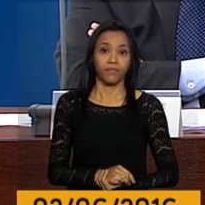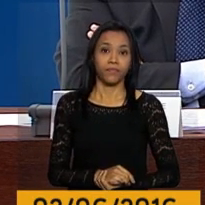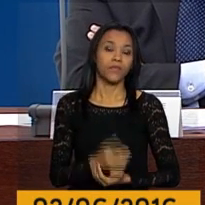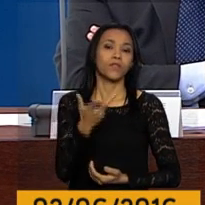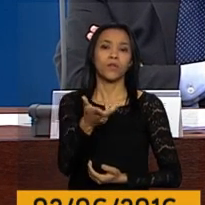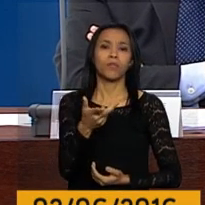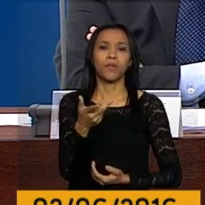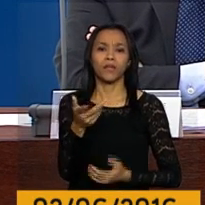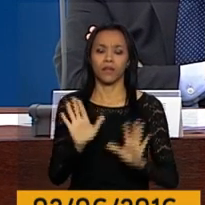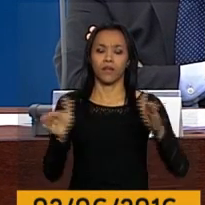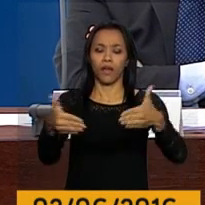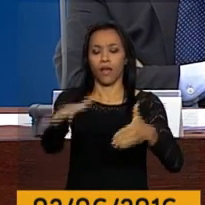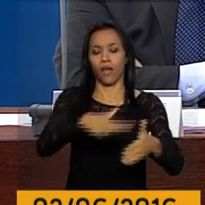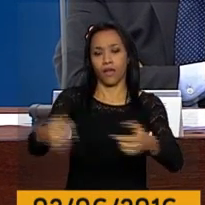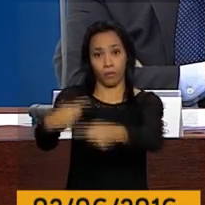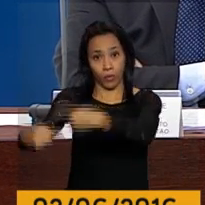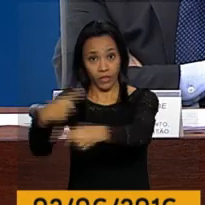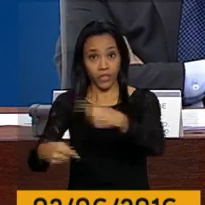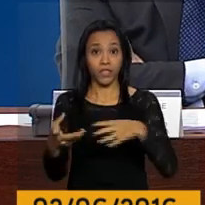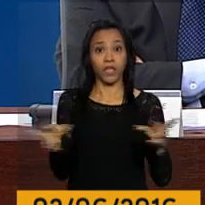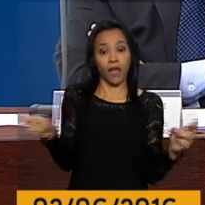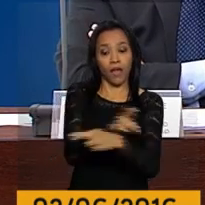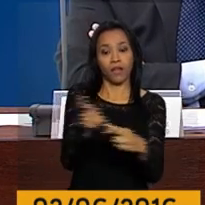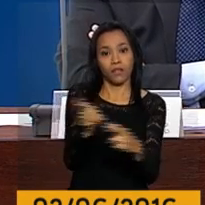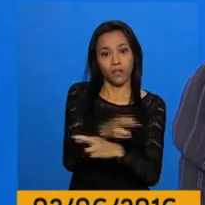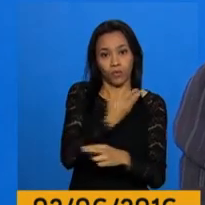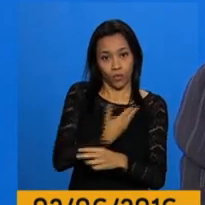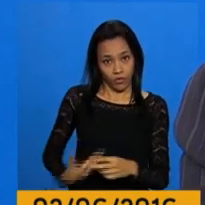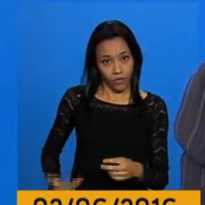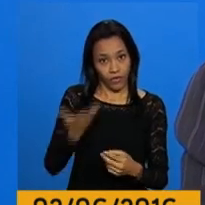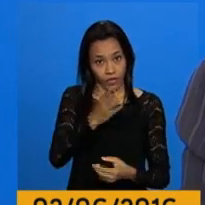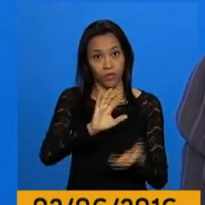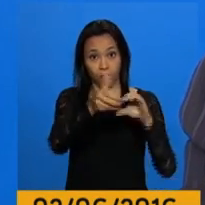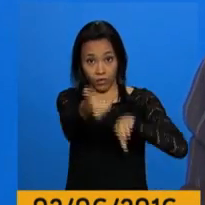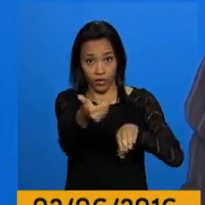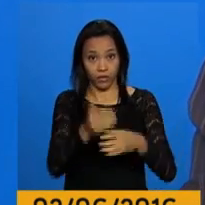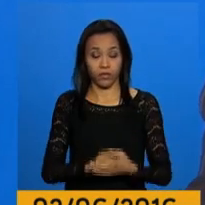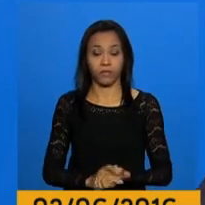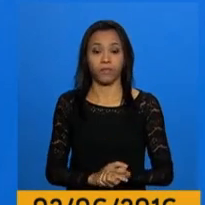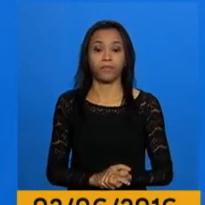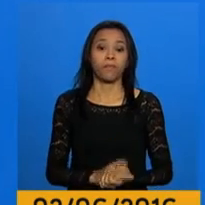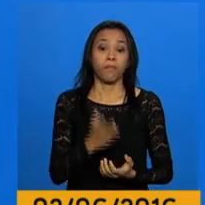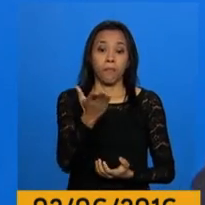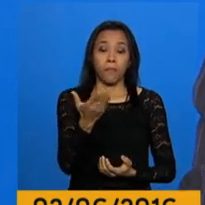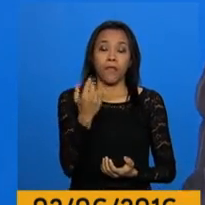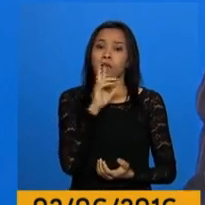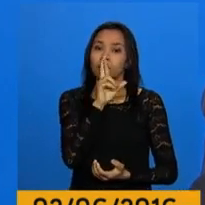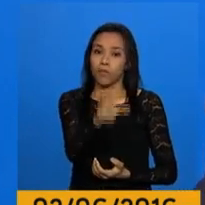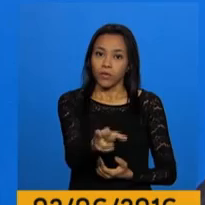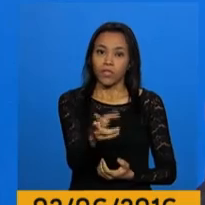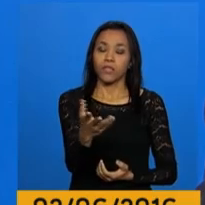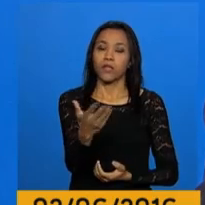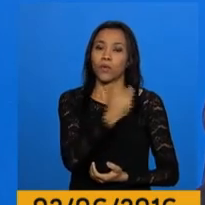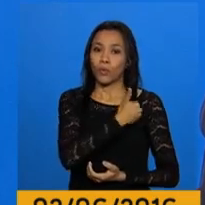a questão política e a relação do governo com o Congresso. Em tese, o governo tem mais